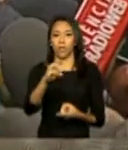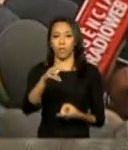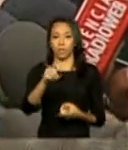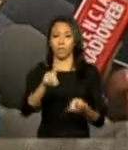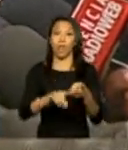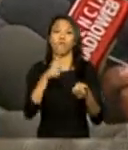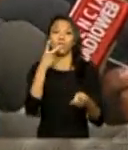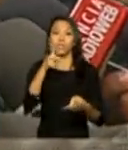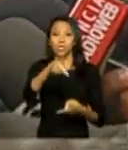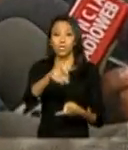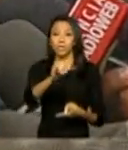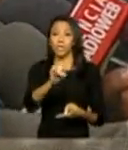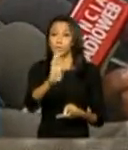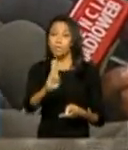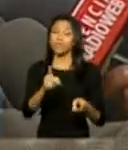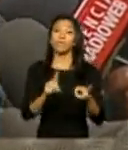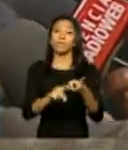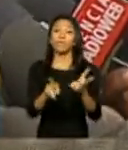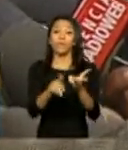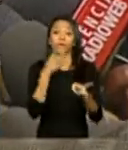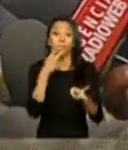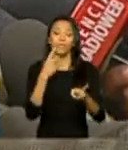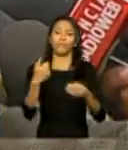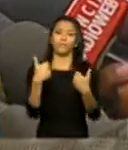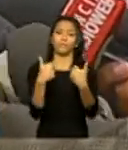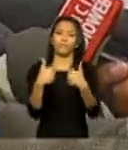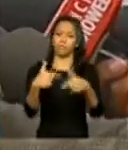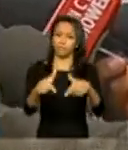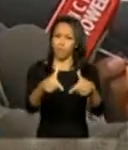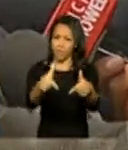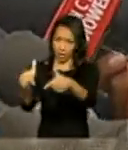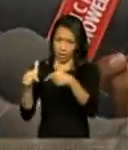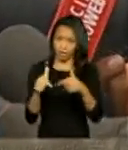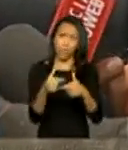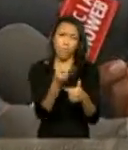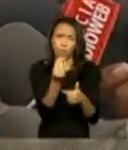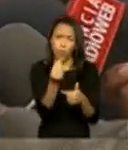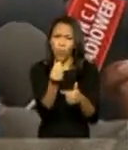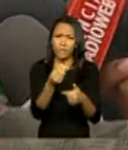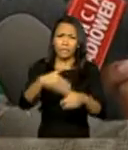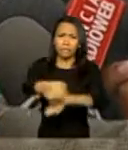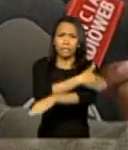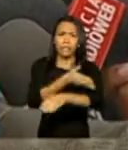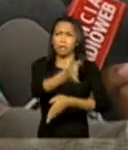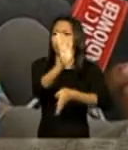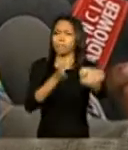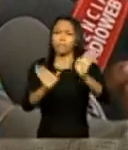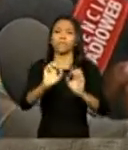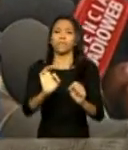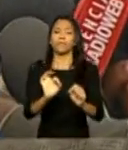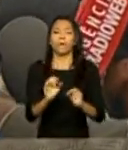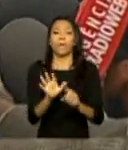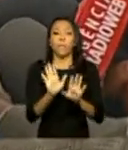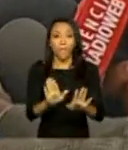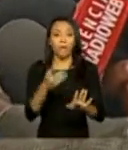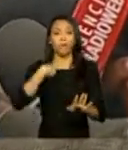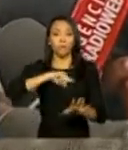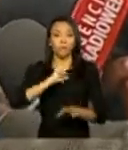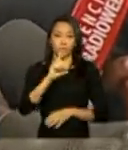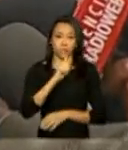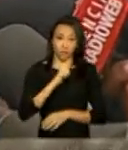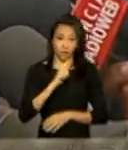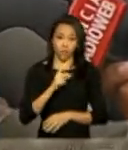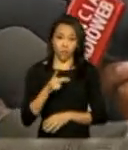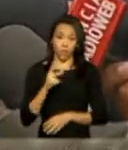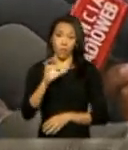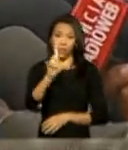falando de emprego e não são tantas estradas assim. Nós temos em número, talvez em quilometragem, um número maior, mas o DENIT